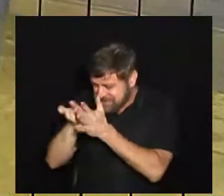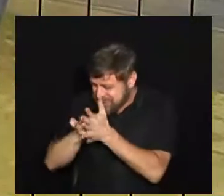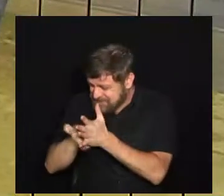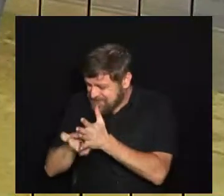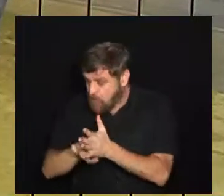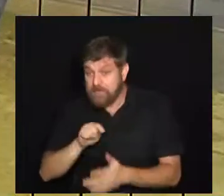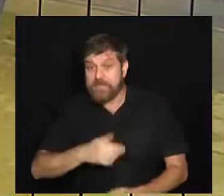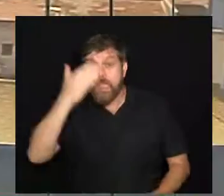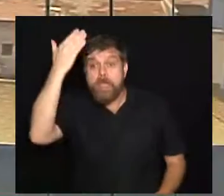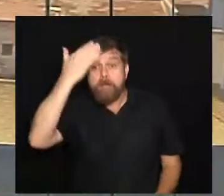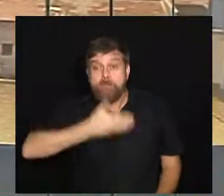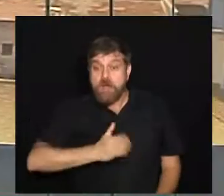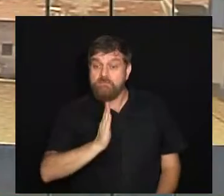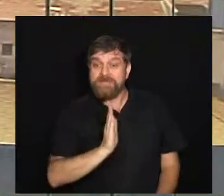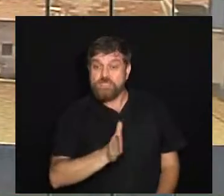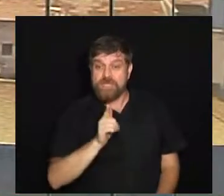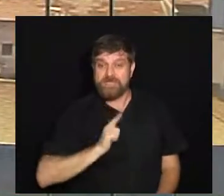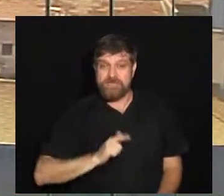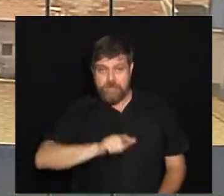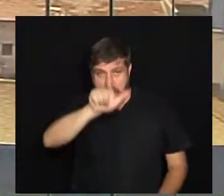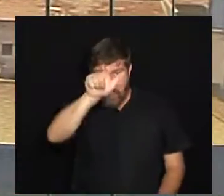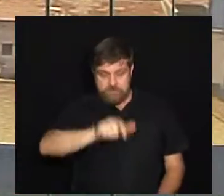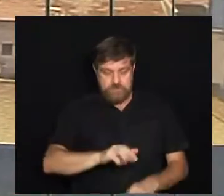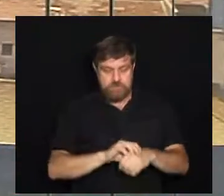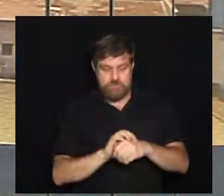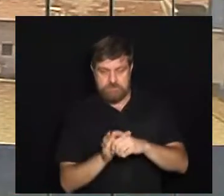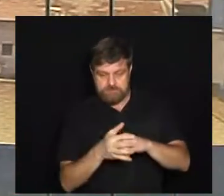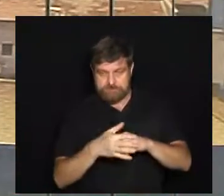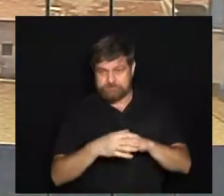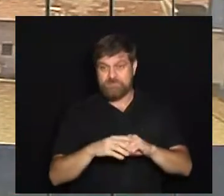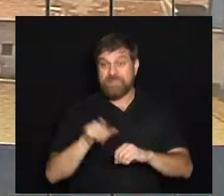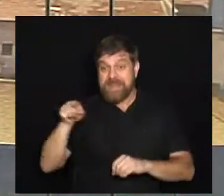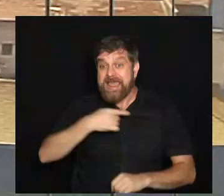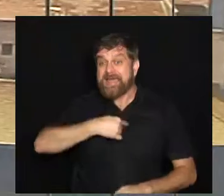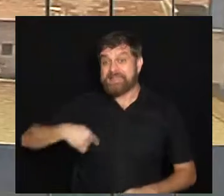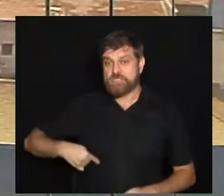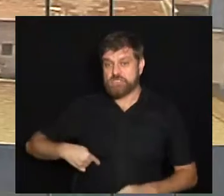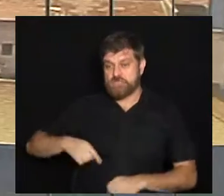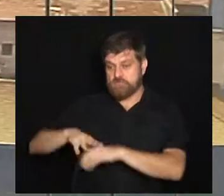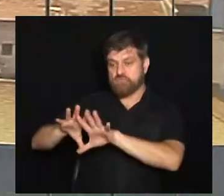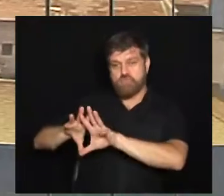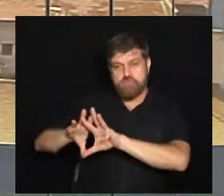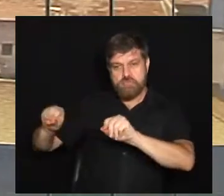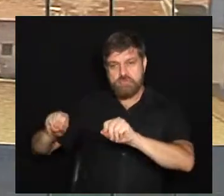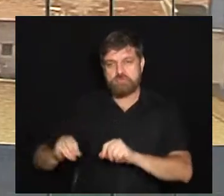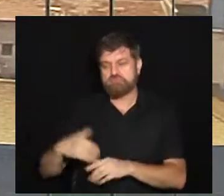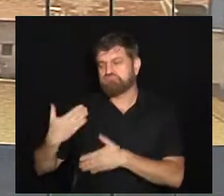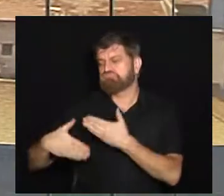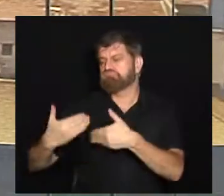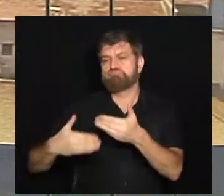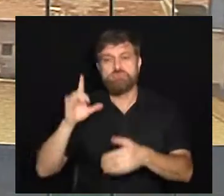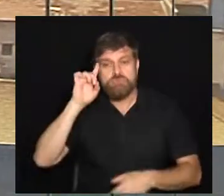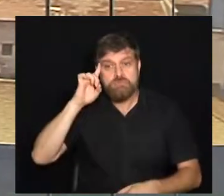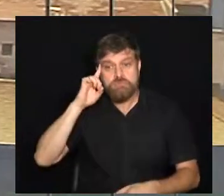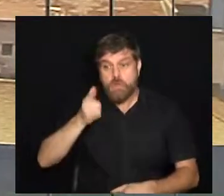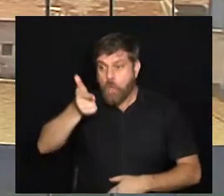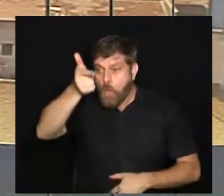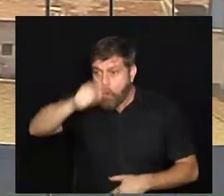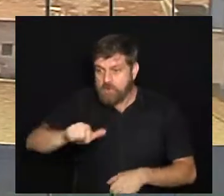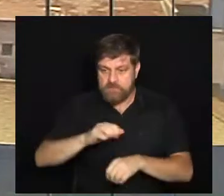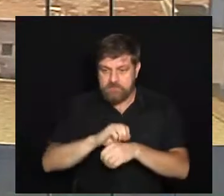se constatou algumas pessoas depois de se curarem do coronavírus lá na china passou alguns dias elas apresentaram